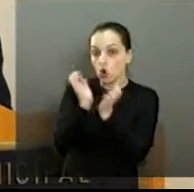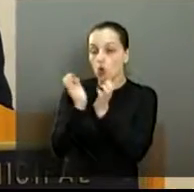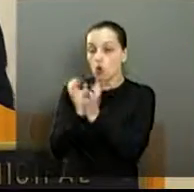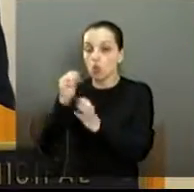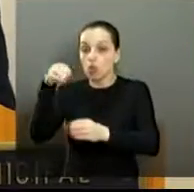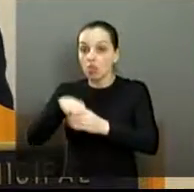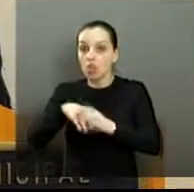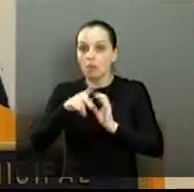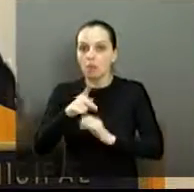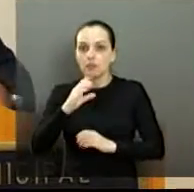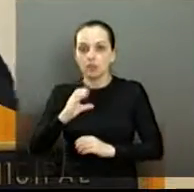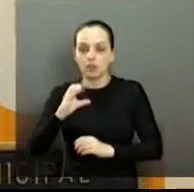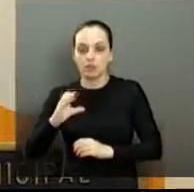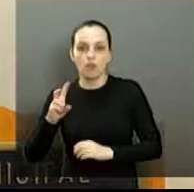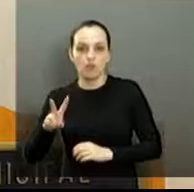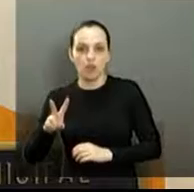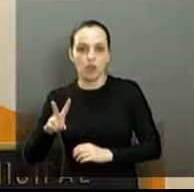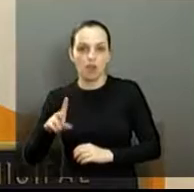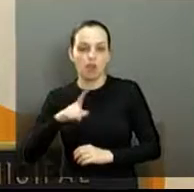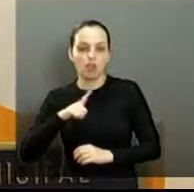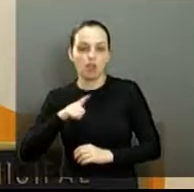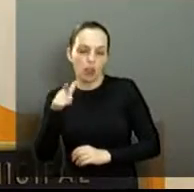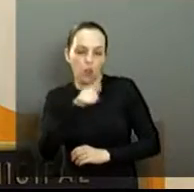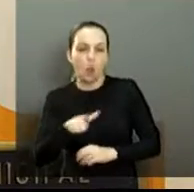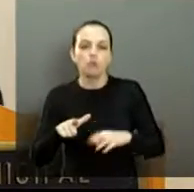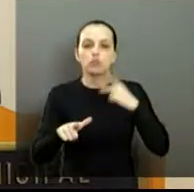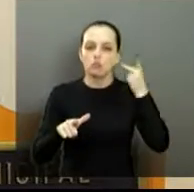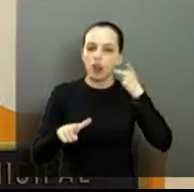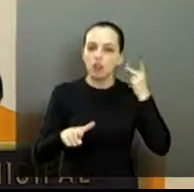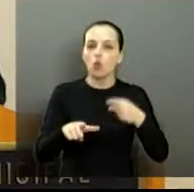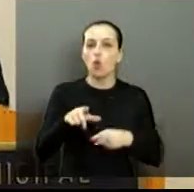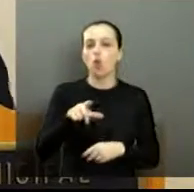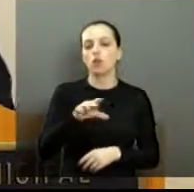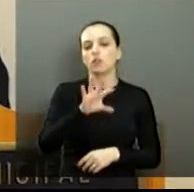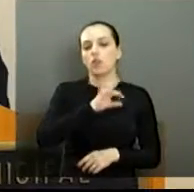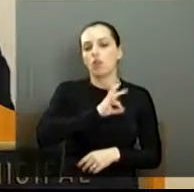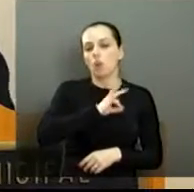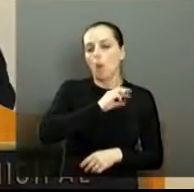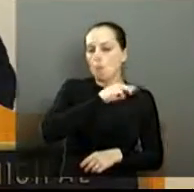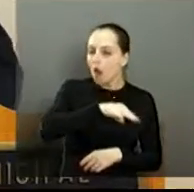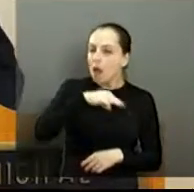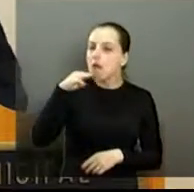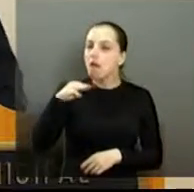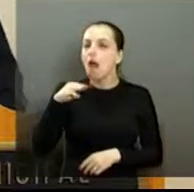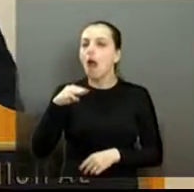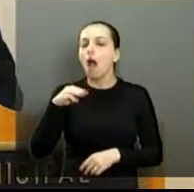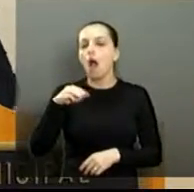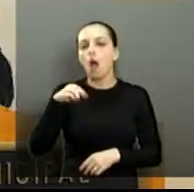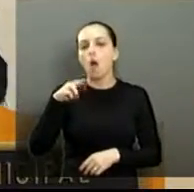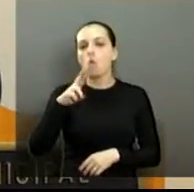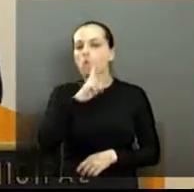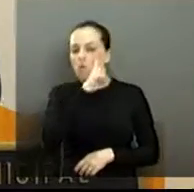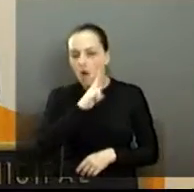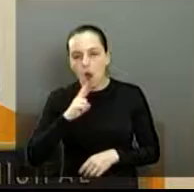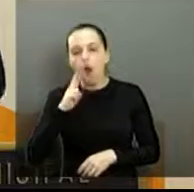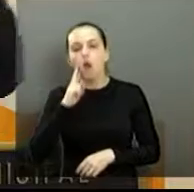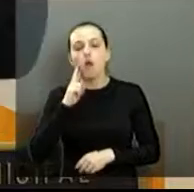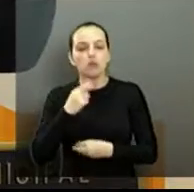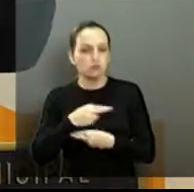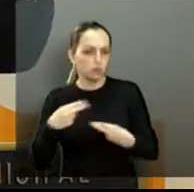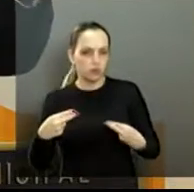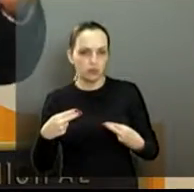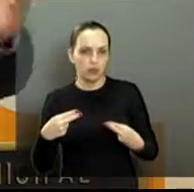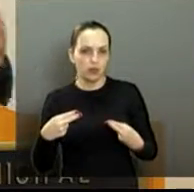verri nós temos lá uma governa temos roger tem o rafael tem o édio né é o réu como relator então ficava